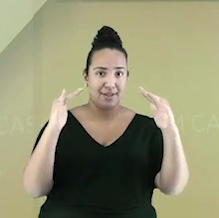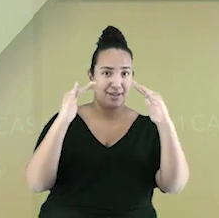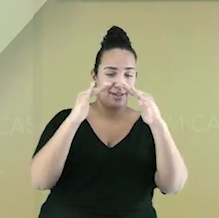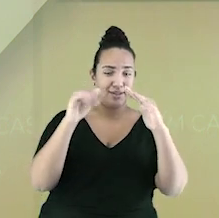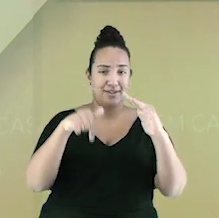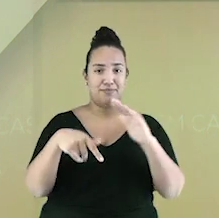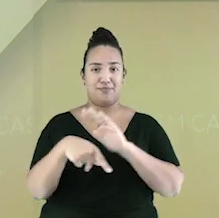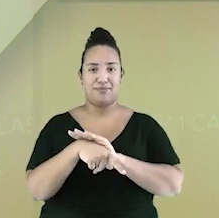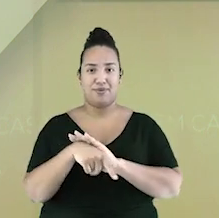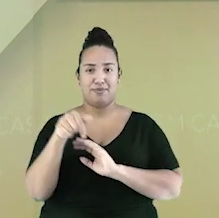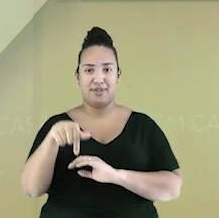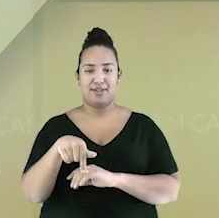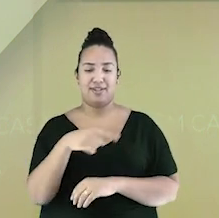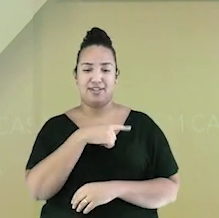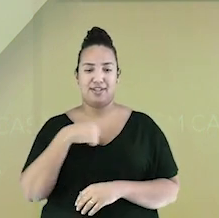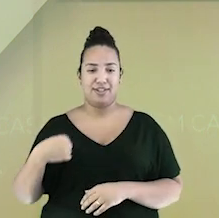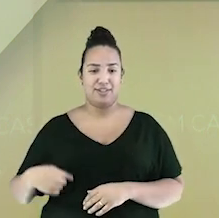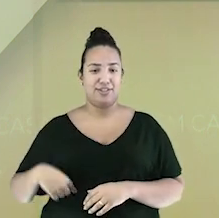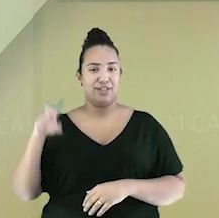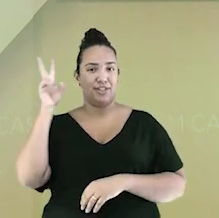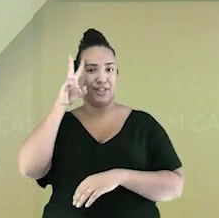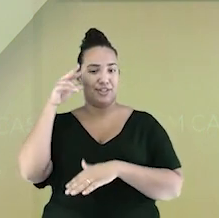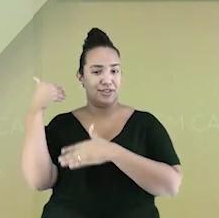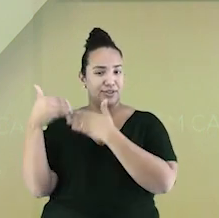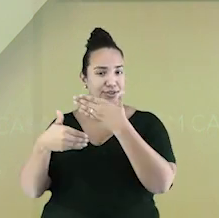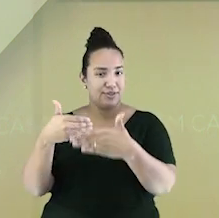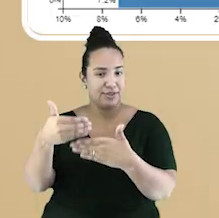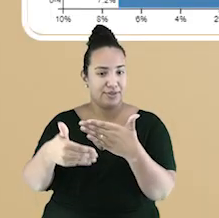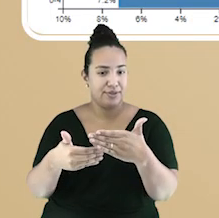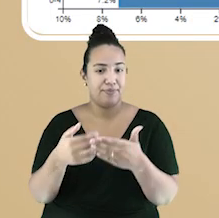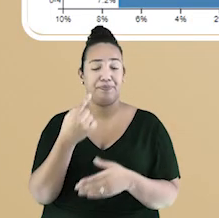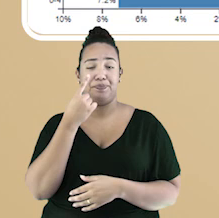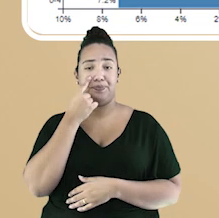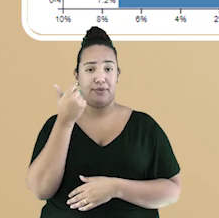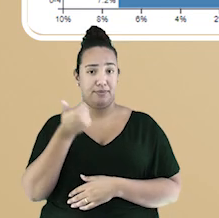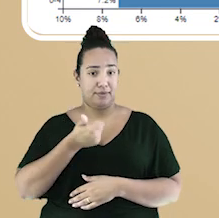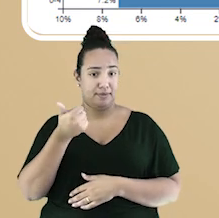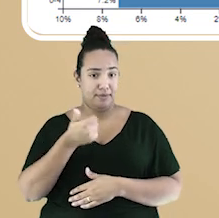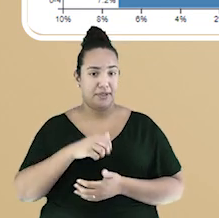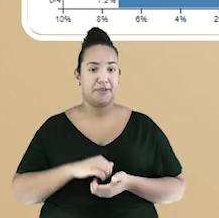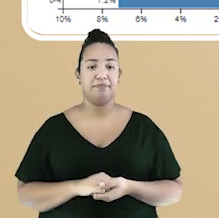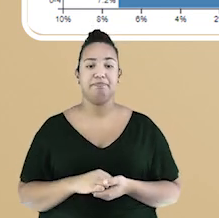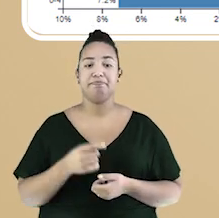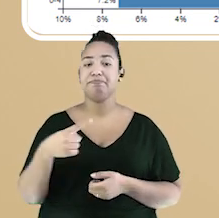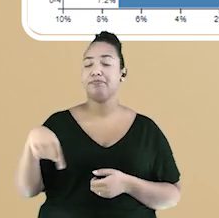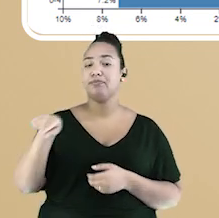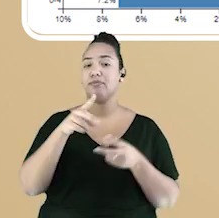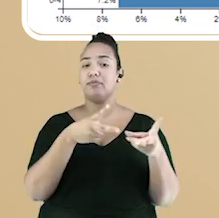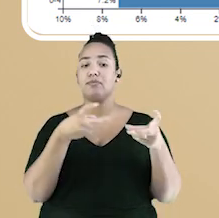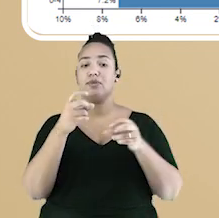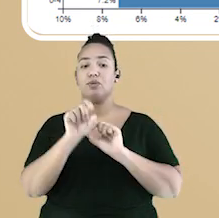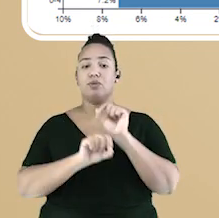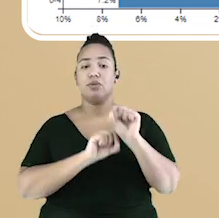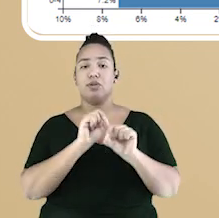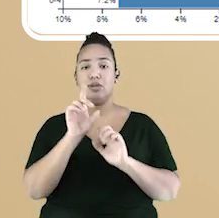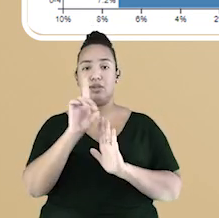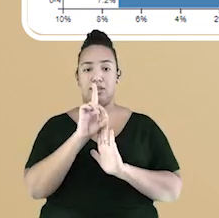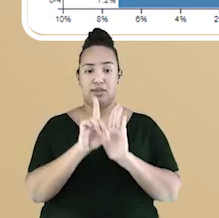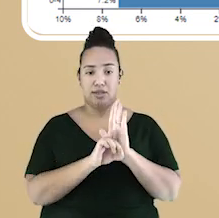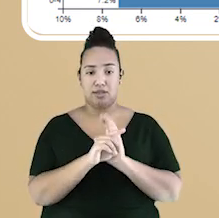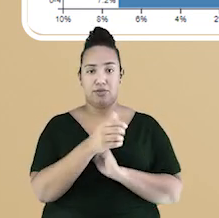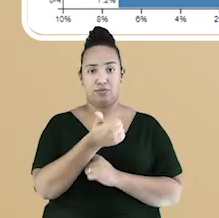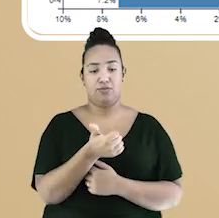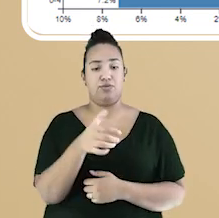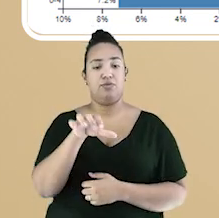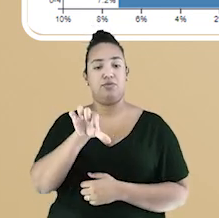da China durante vários momentos de sua história. Nessa primeira pirâmide, podemos observar que na década